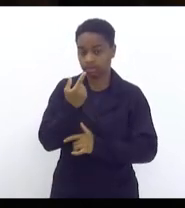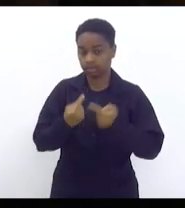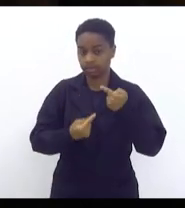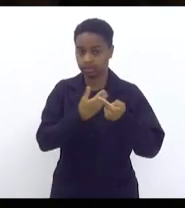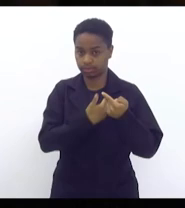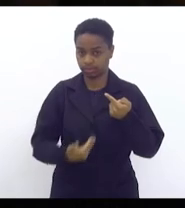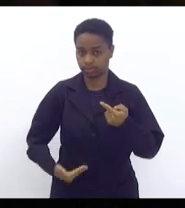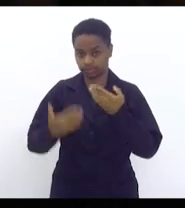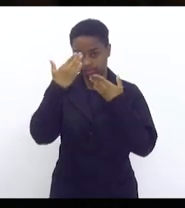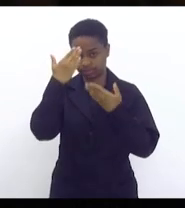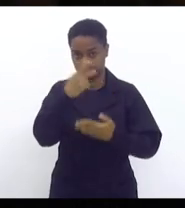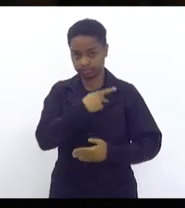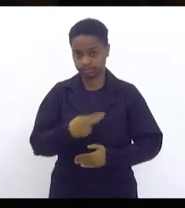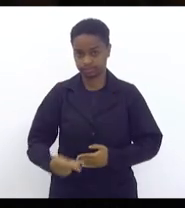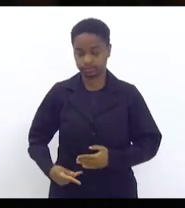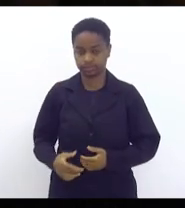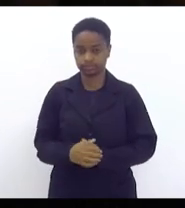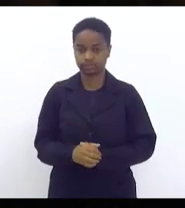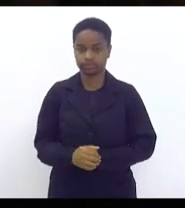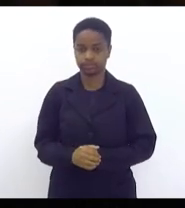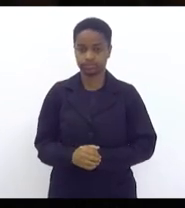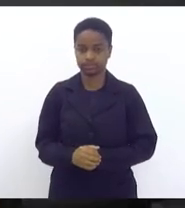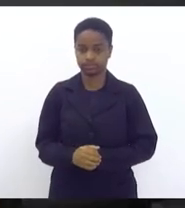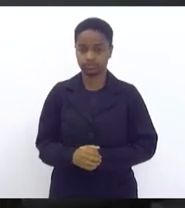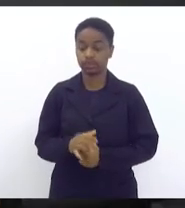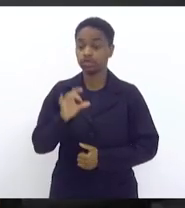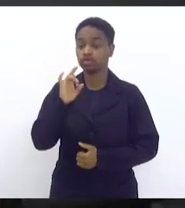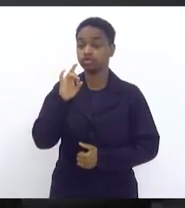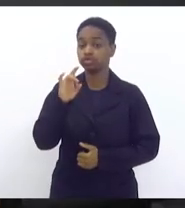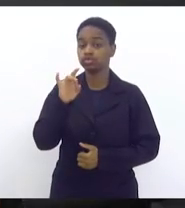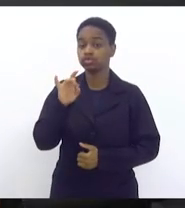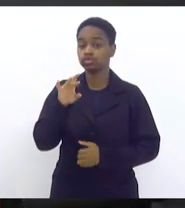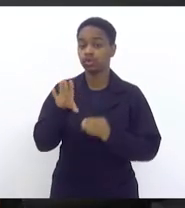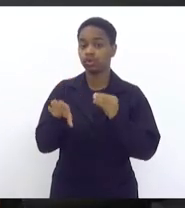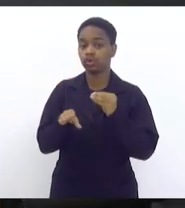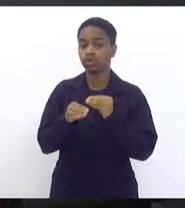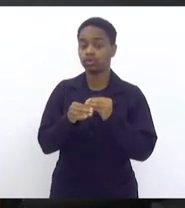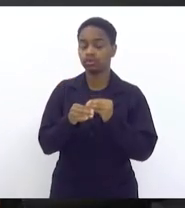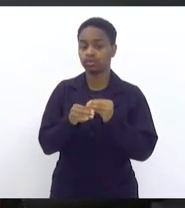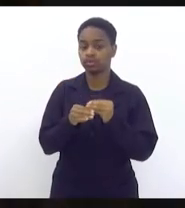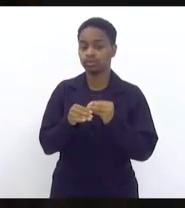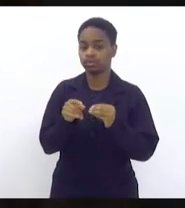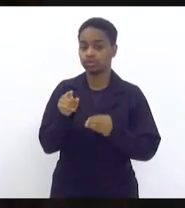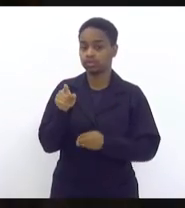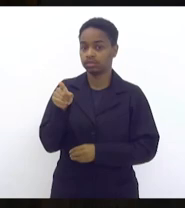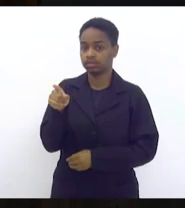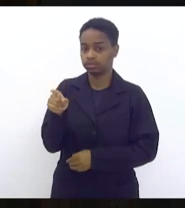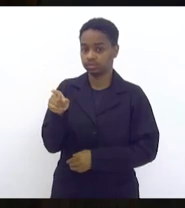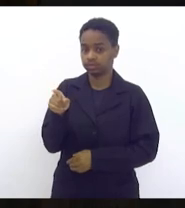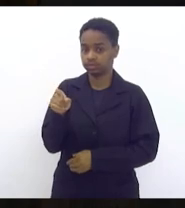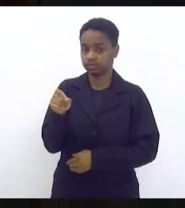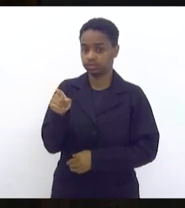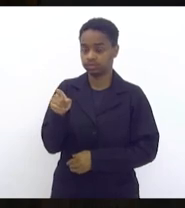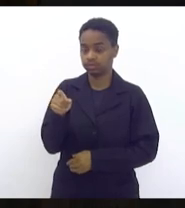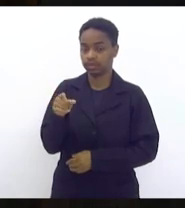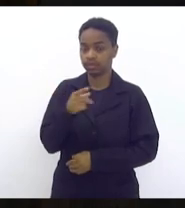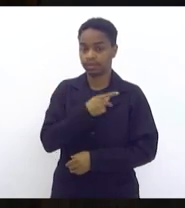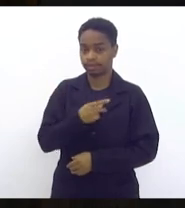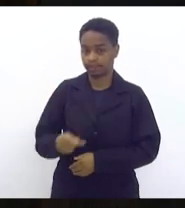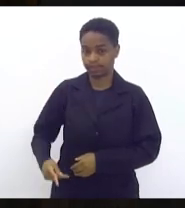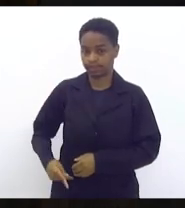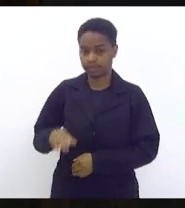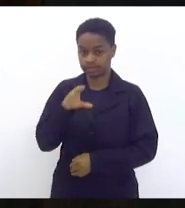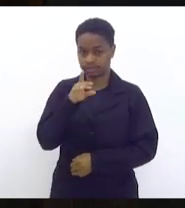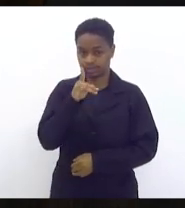Muito obrigado, senhora presidente. Deputado Guspau, apenas uma observação. Vossa Excelência presidiu a CPI da